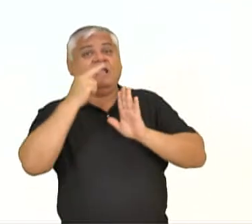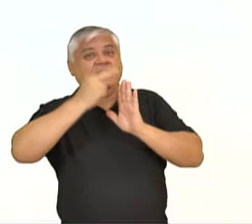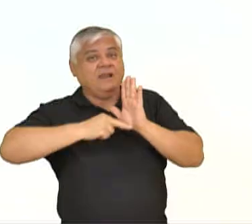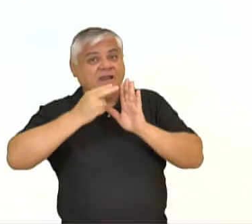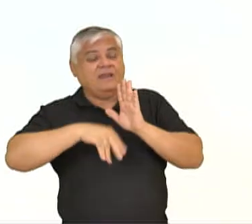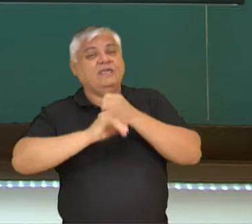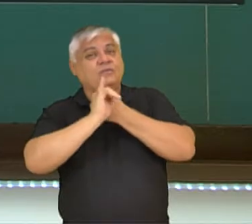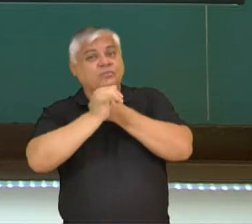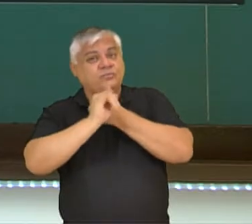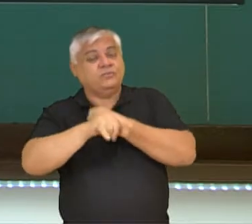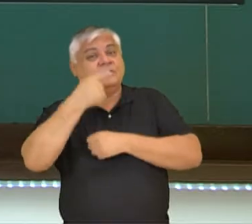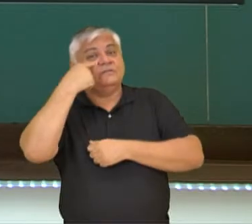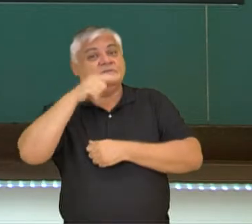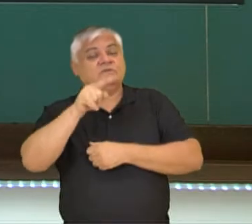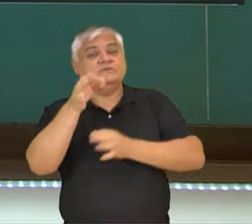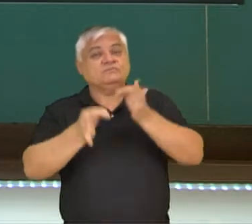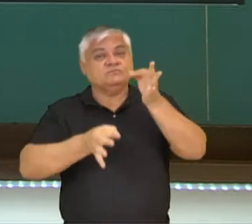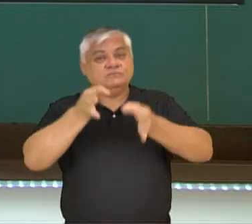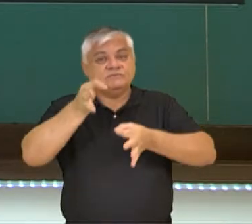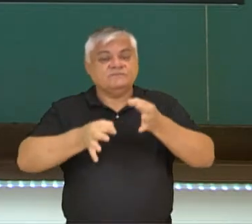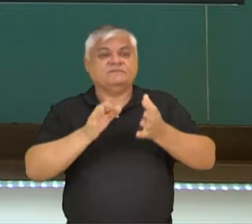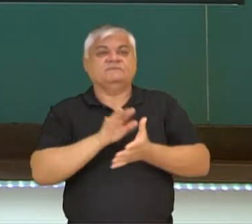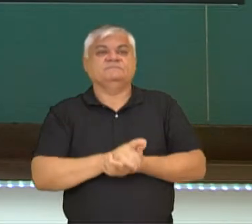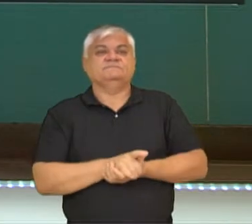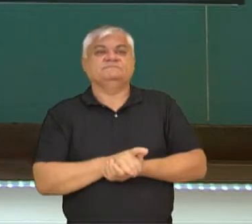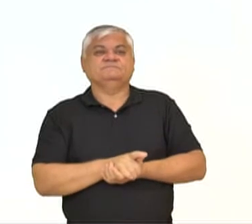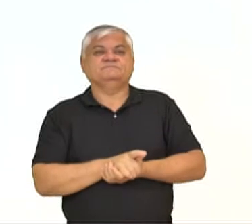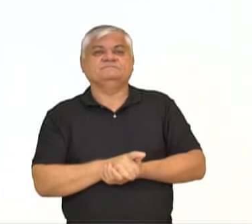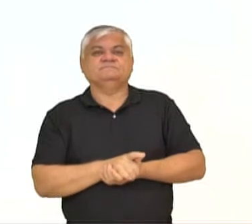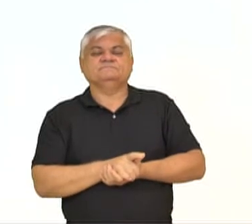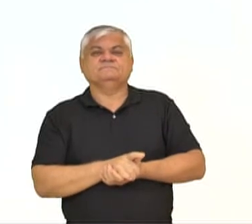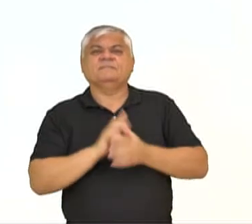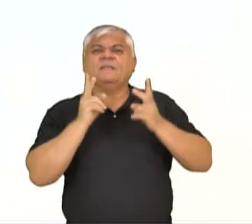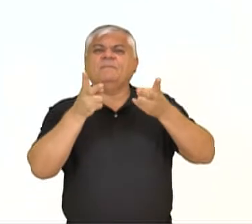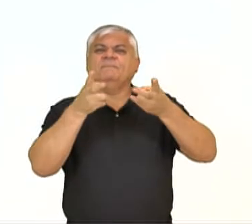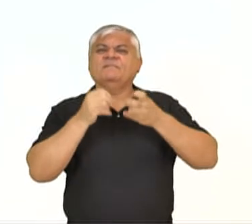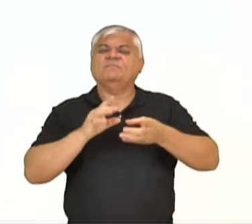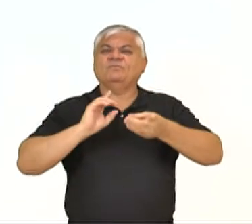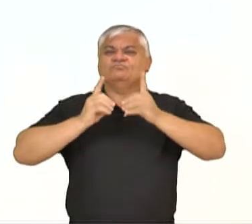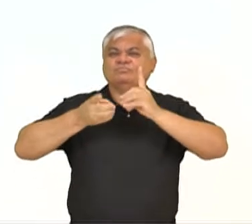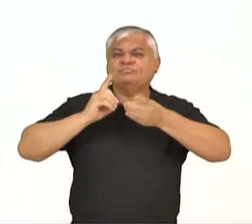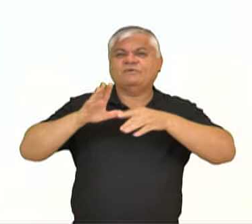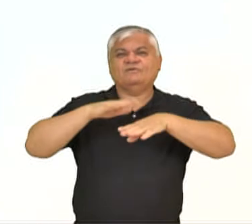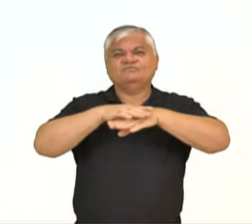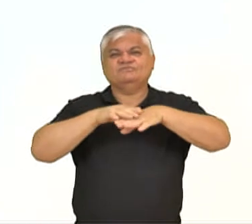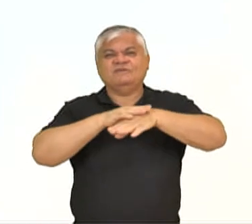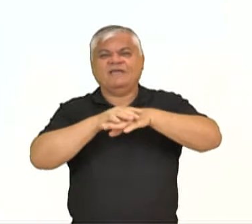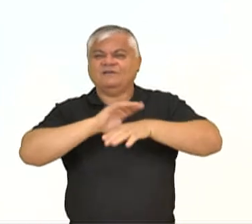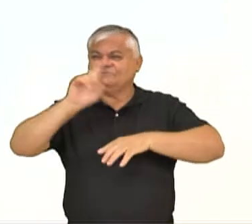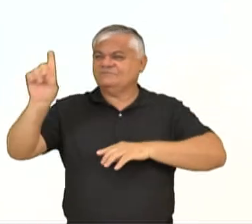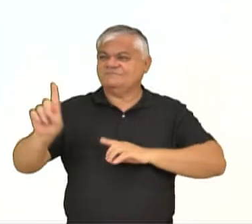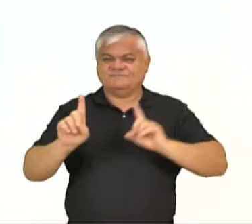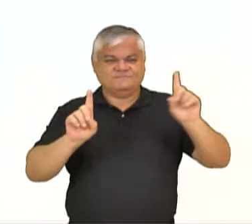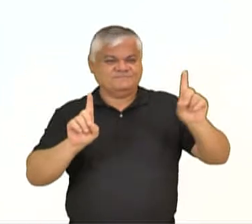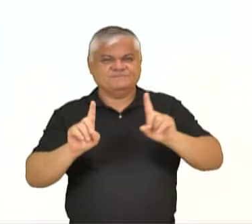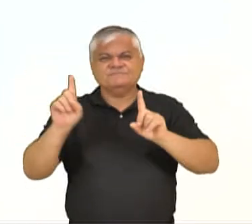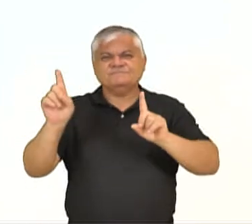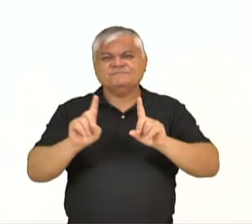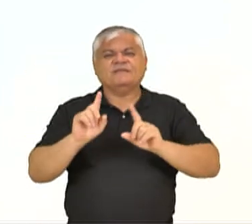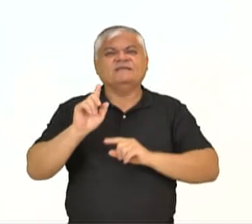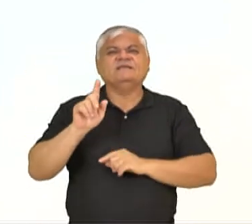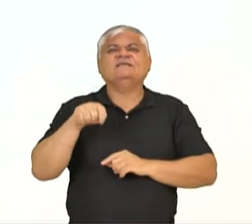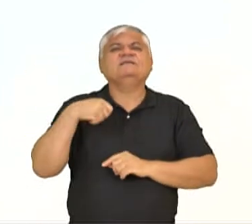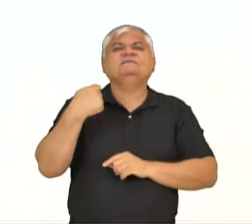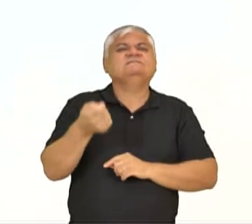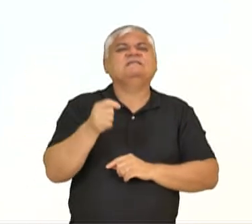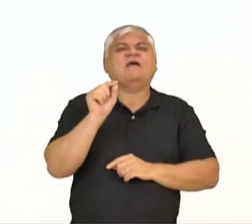vai descobrir, justifique. Percebemos a presença de diálogos durante a leitura do texto. Que sinal gráfico